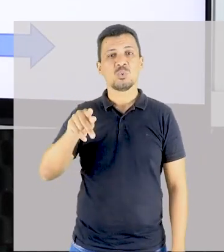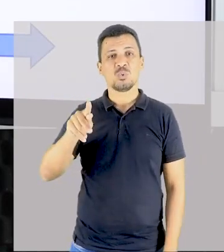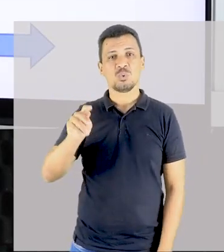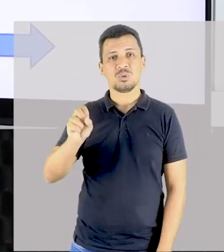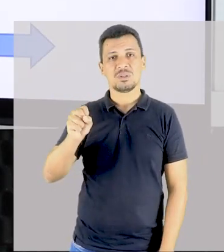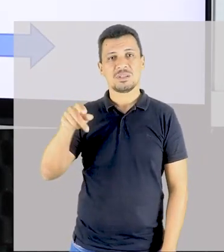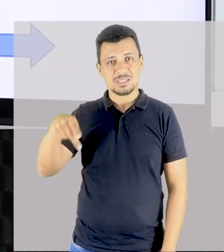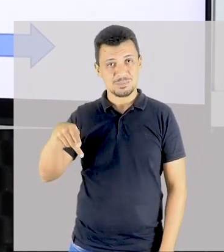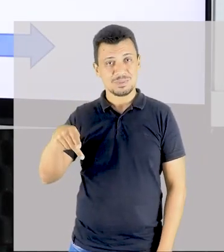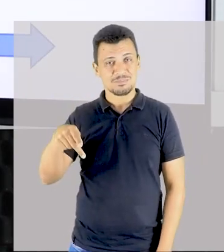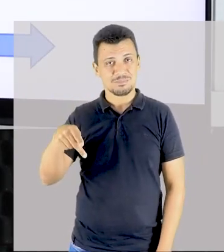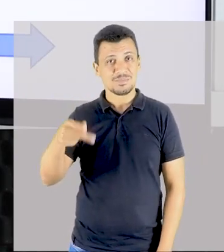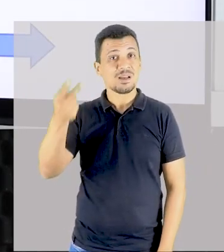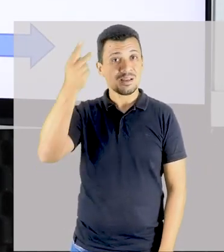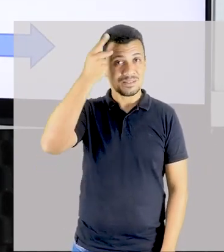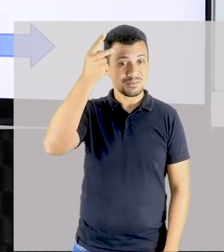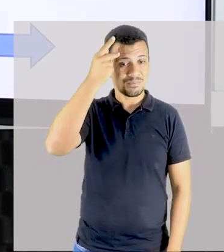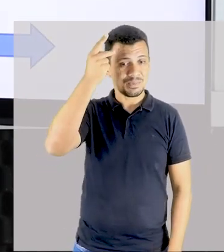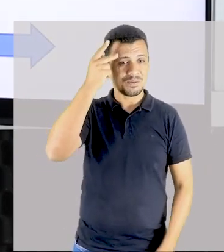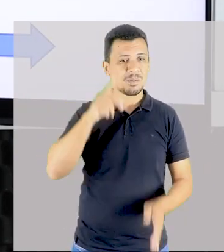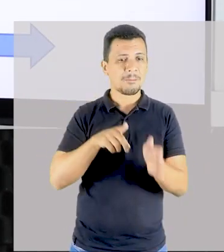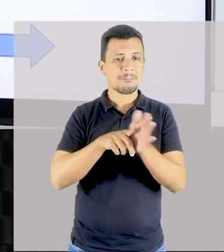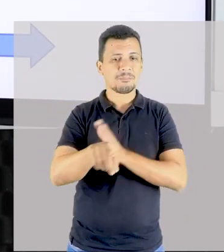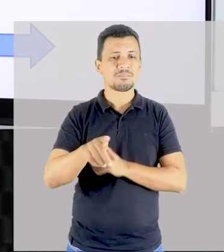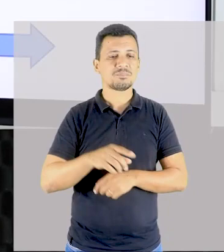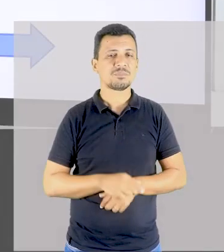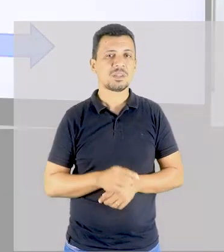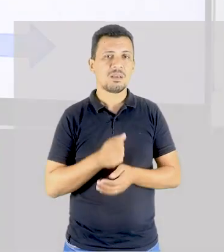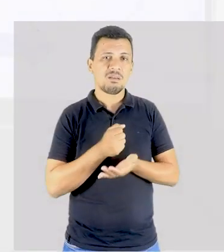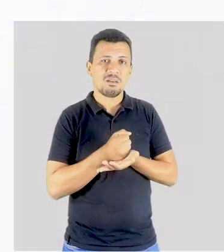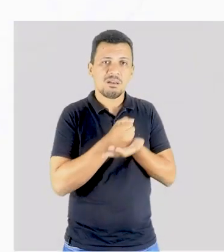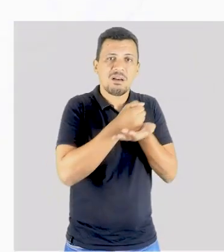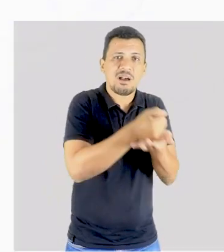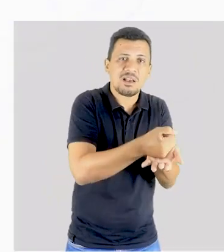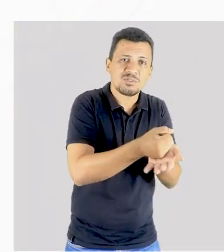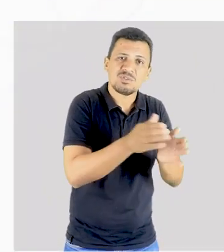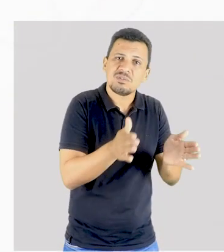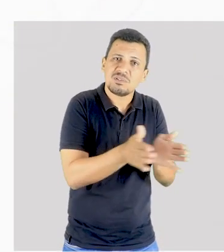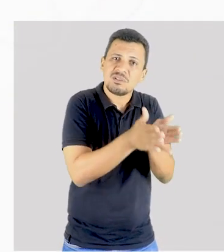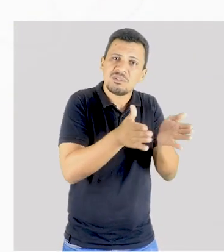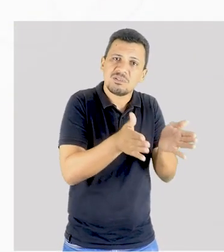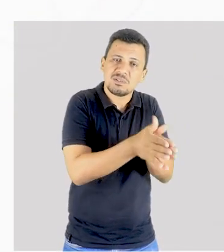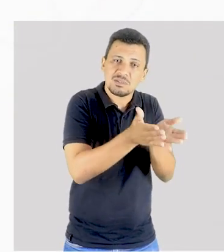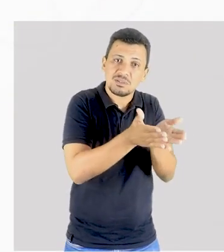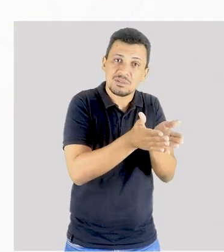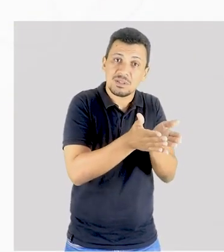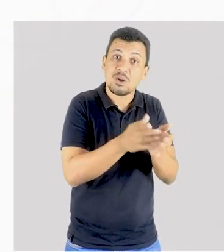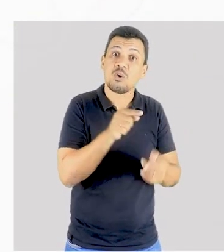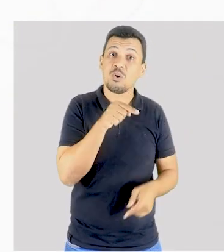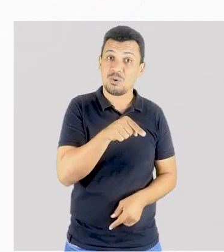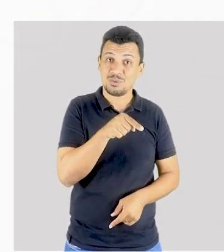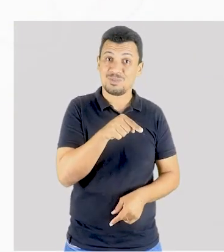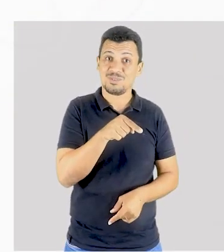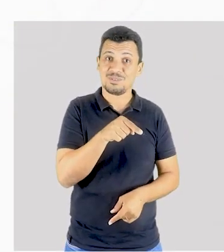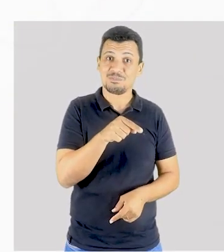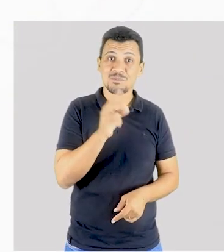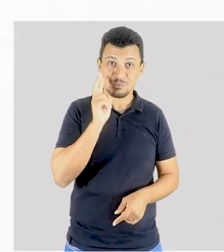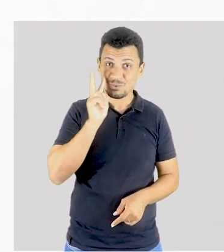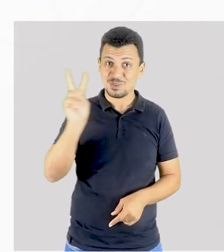Paulo caiu uma questão que foi assim Vamos ler junto O assistencialismo ó o assistencialismo